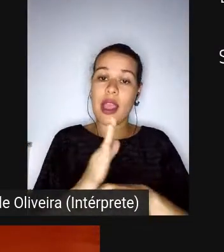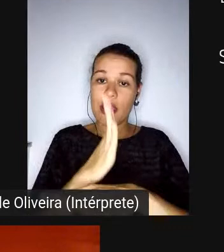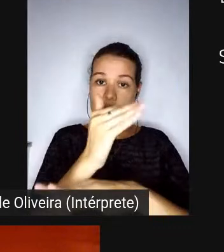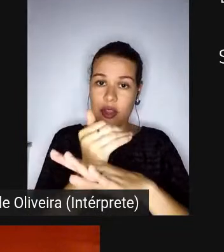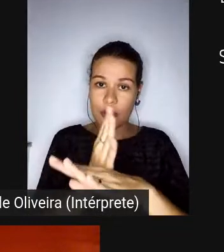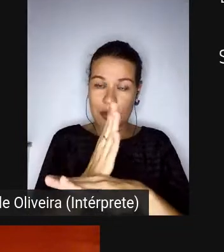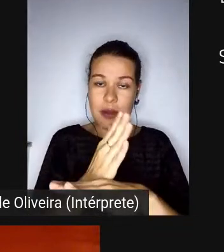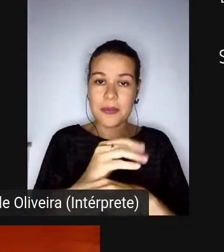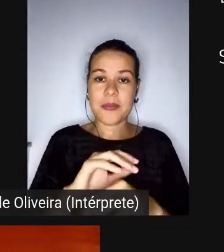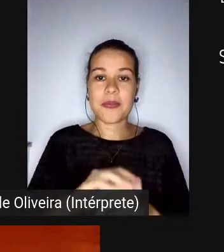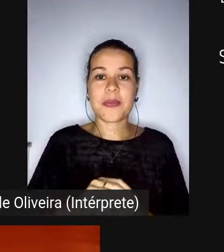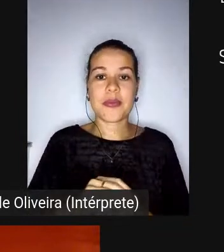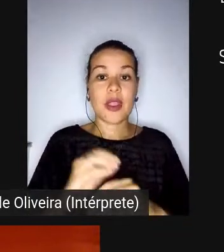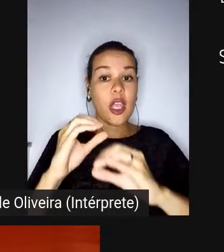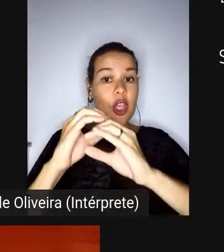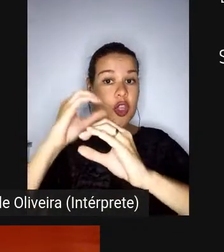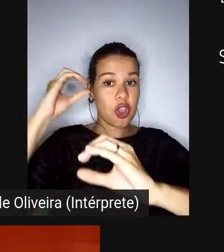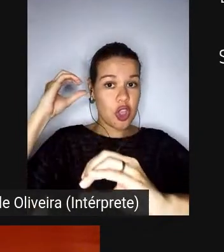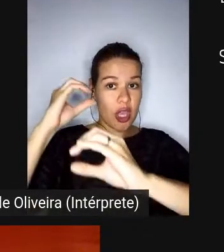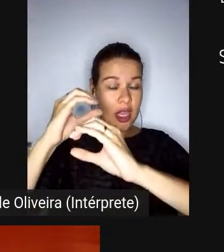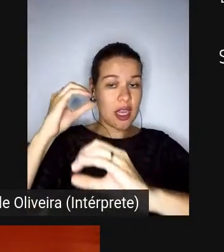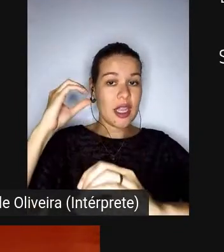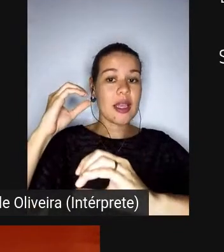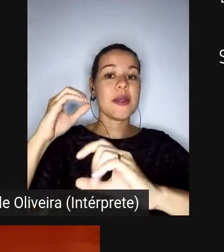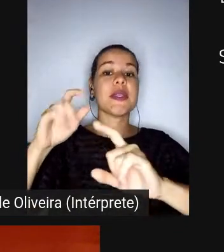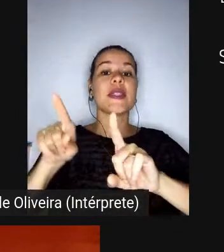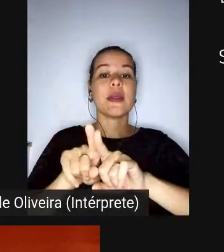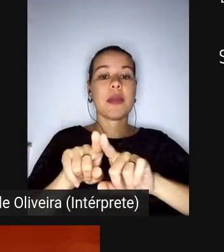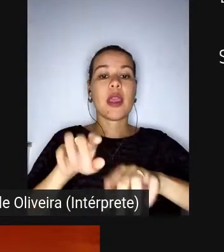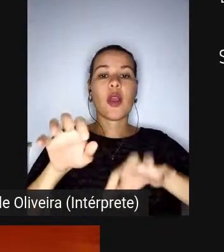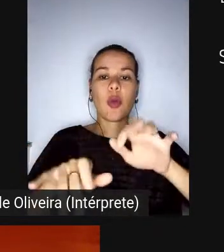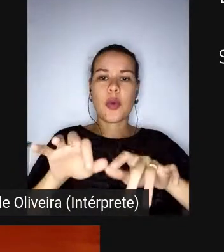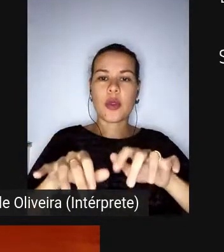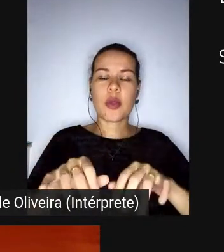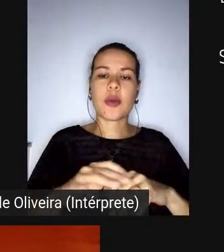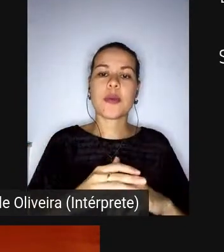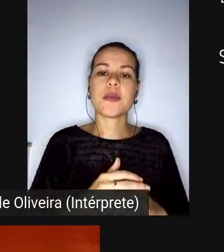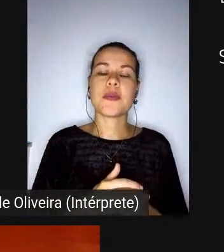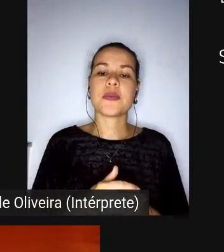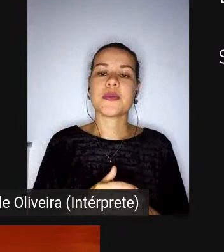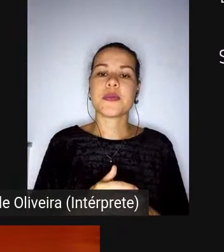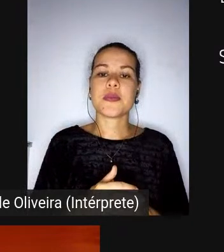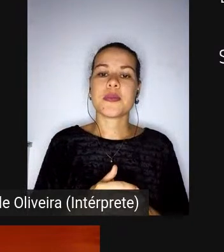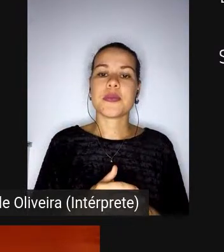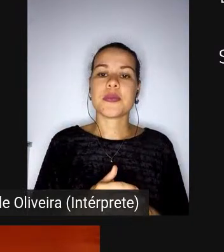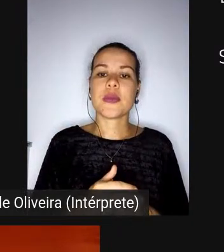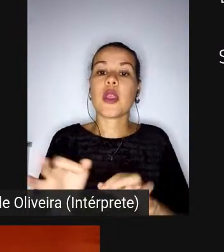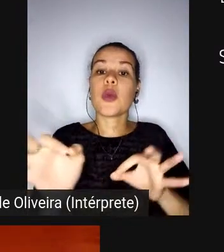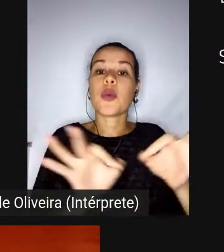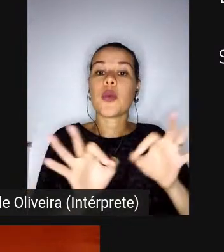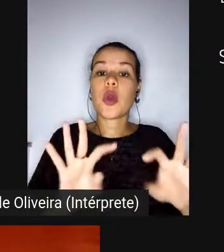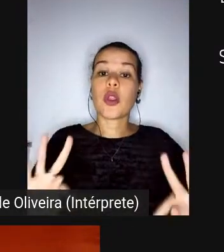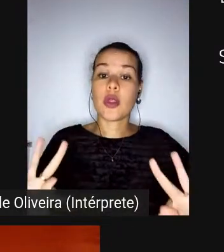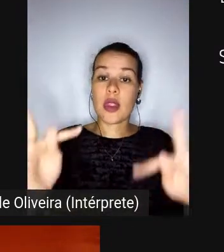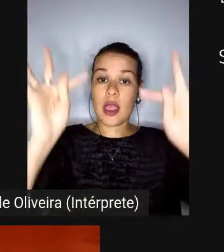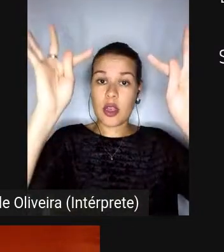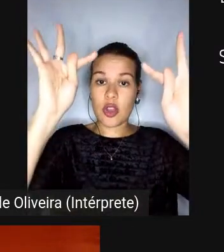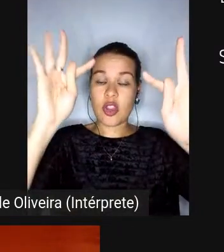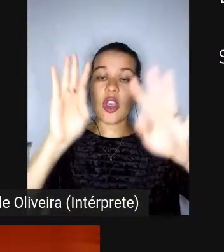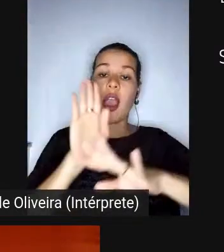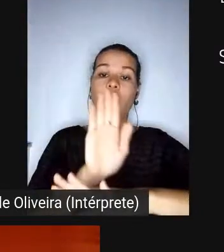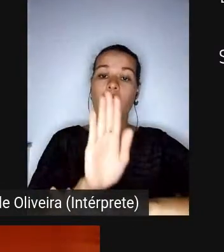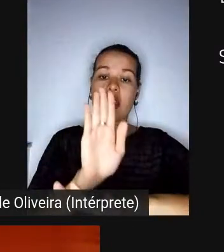software e computação ubíqua o ibiquá desenvolvimento de tecnologia assistiva digital